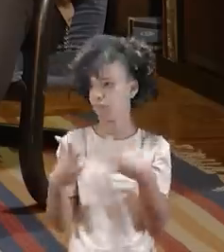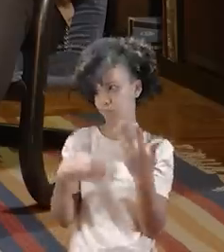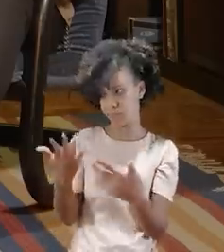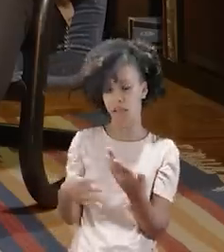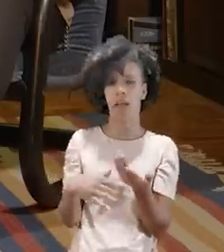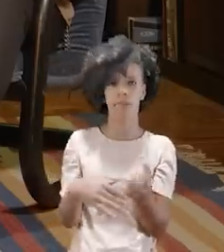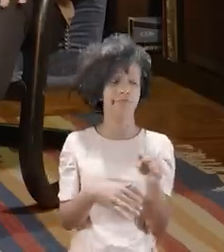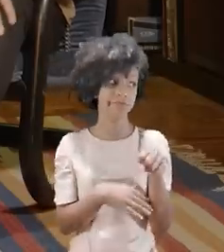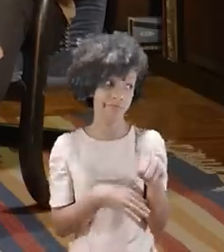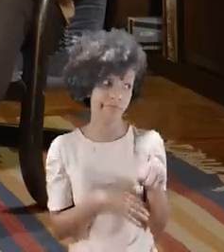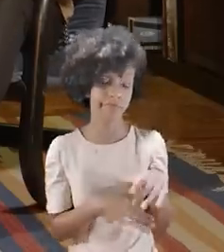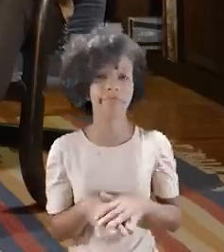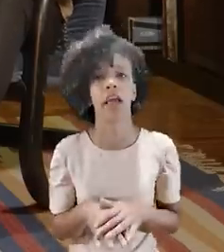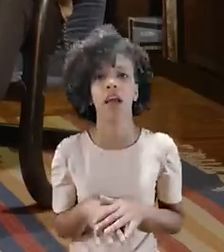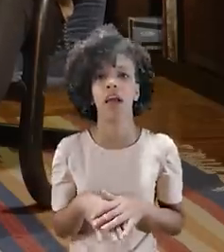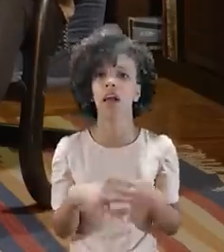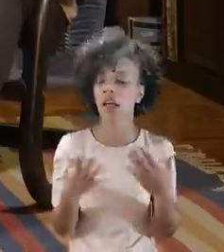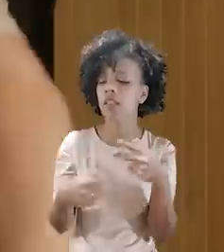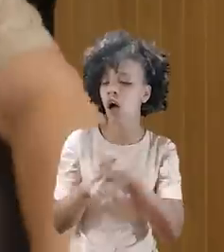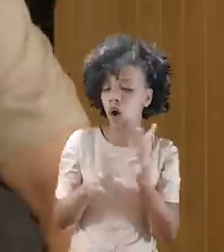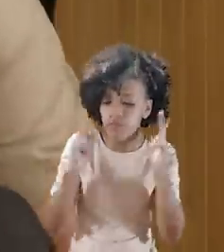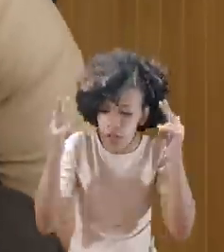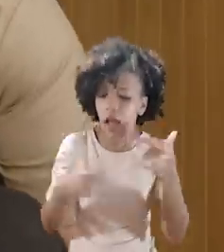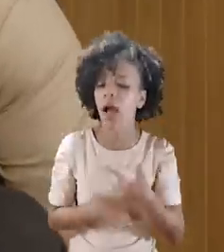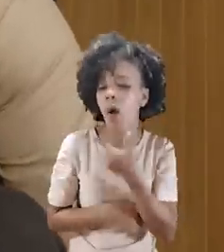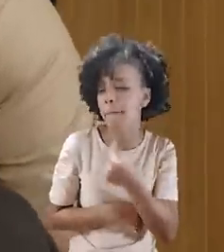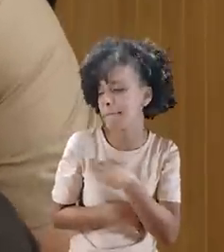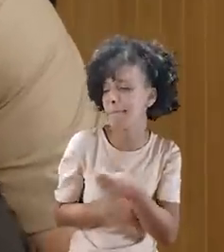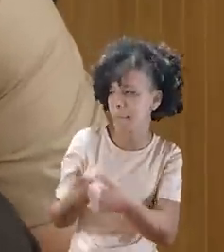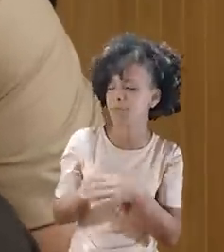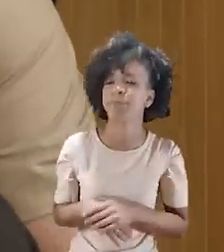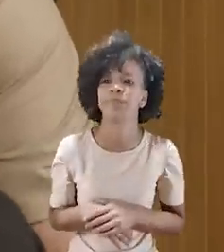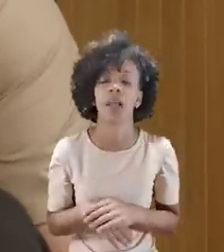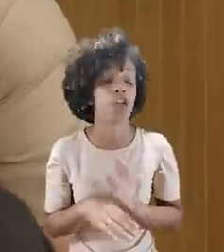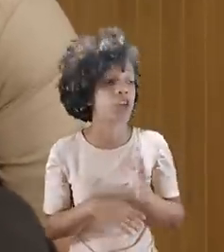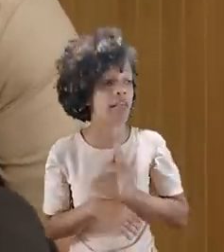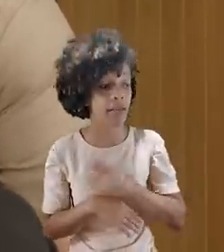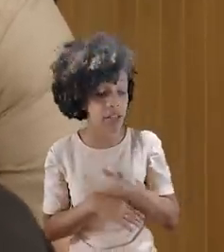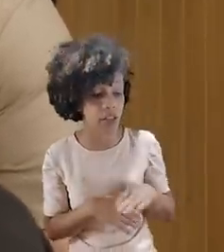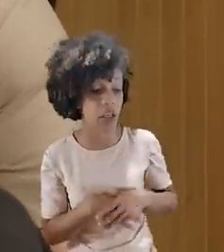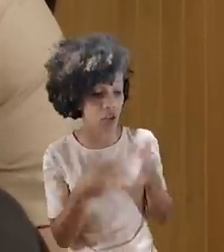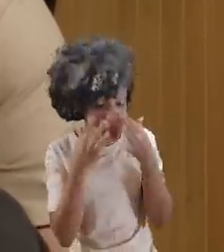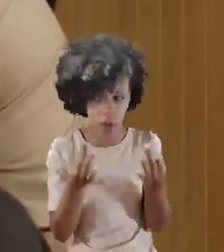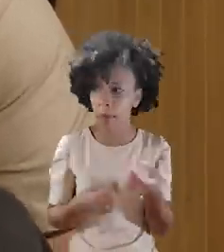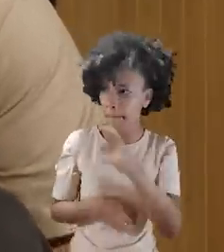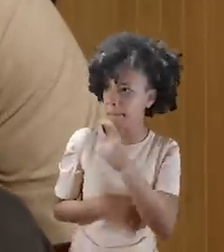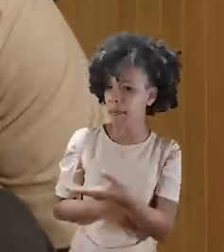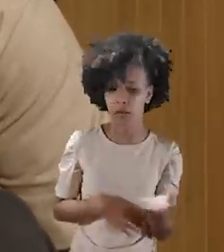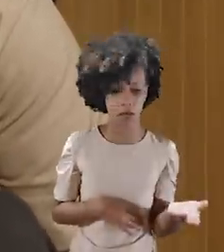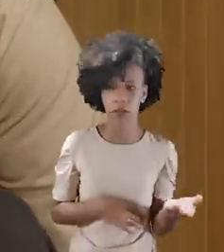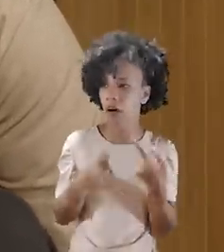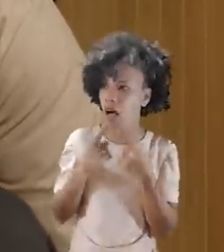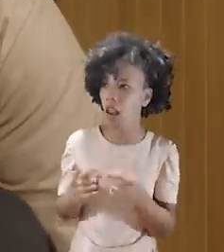mas totalmente mano aí você colher ia bem ele tá beleza e aí tipo já teve criança que você já tive que chamar atenção do